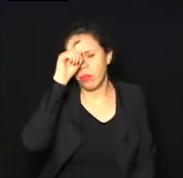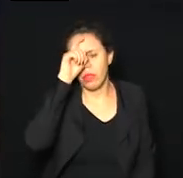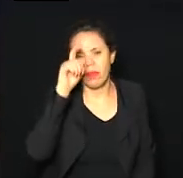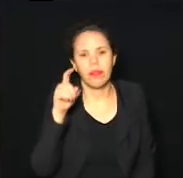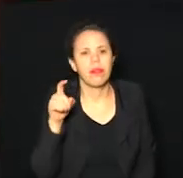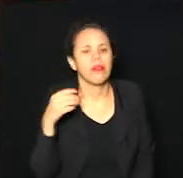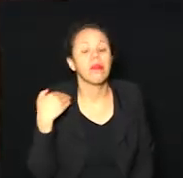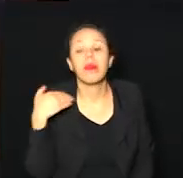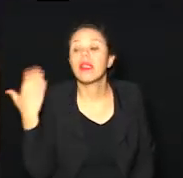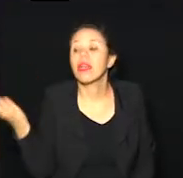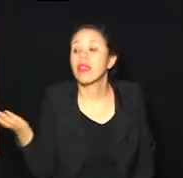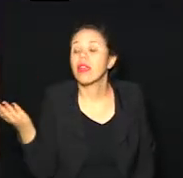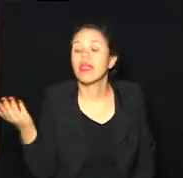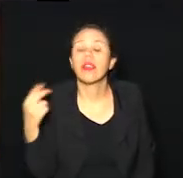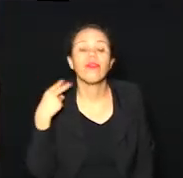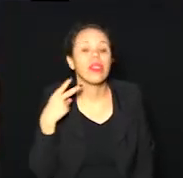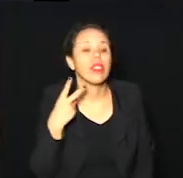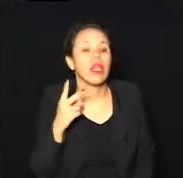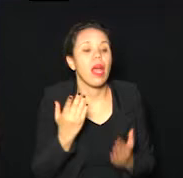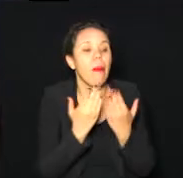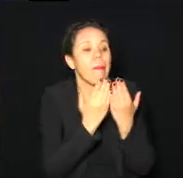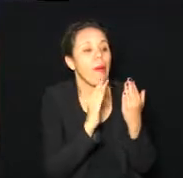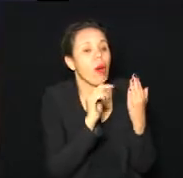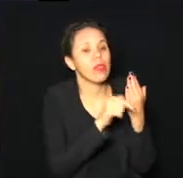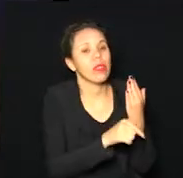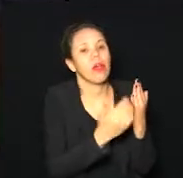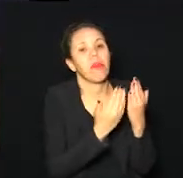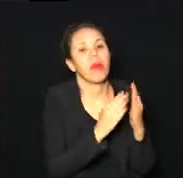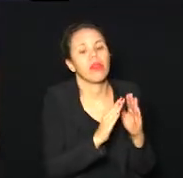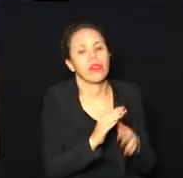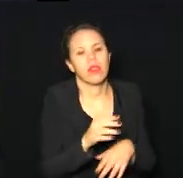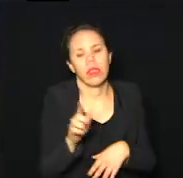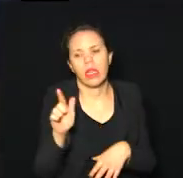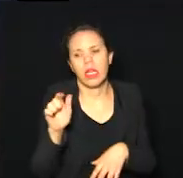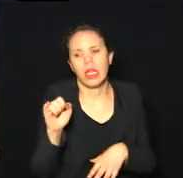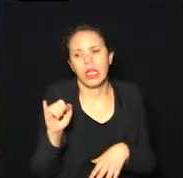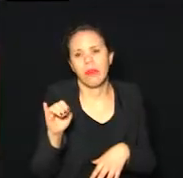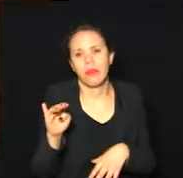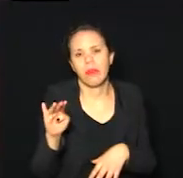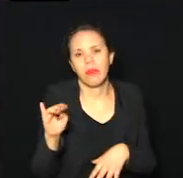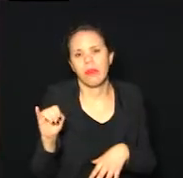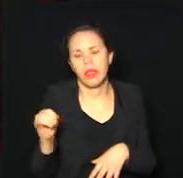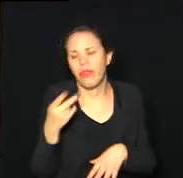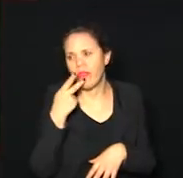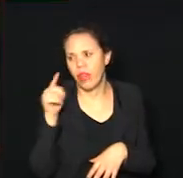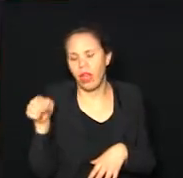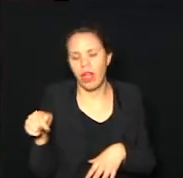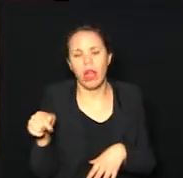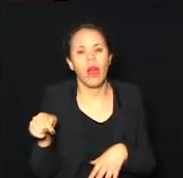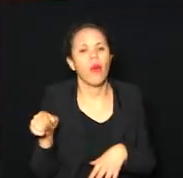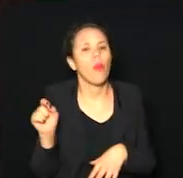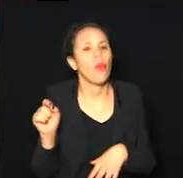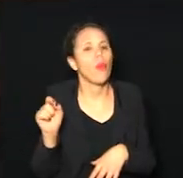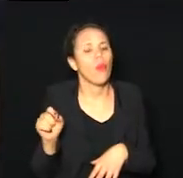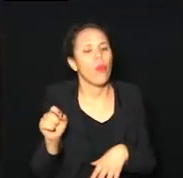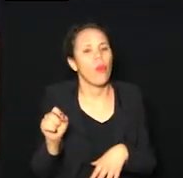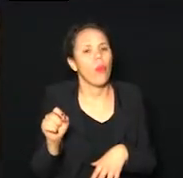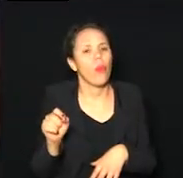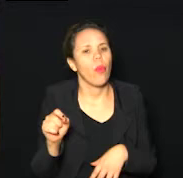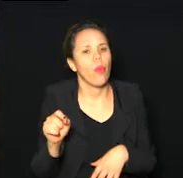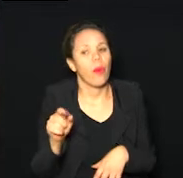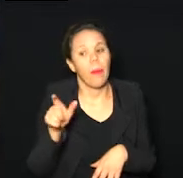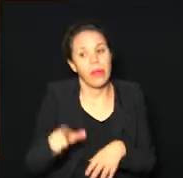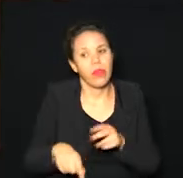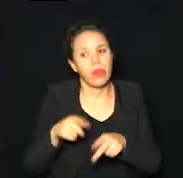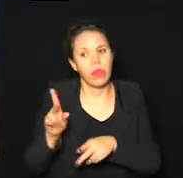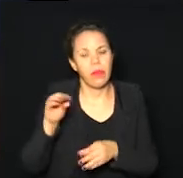Mariana, a porta, acho que a Gabi pode até aprofundar nisso, porque nada mais complexo do que alguém que trabalha